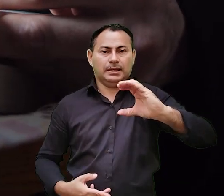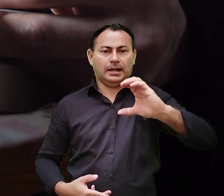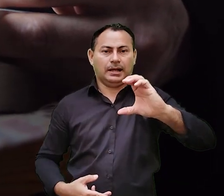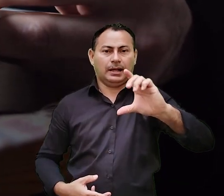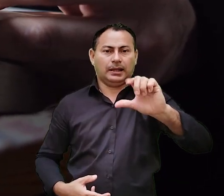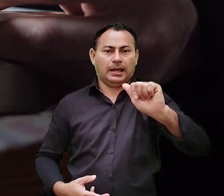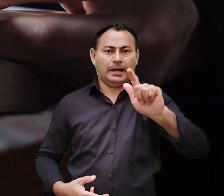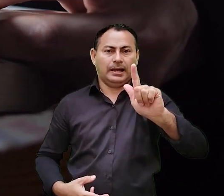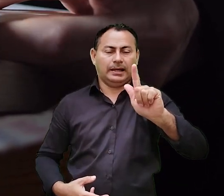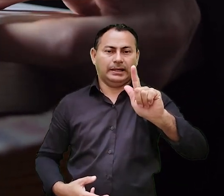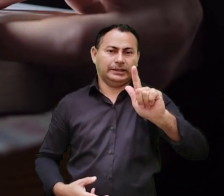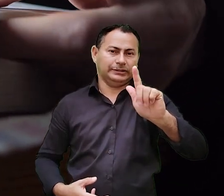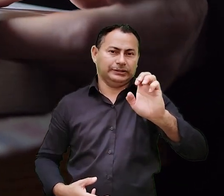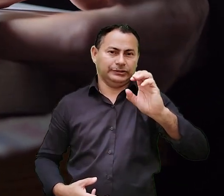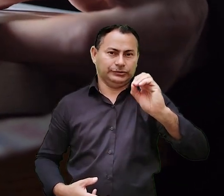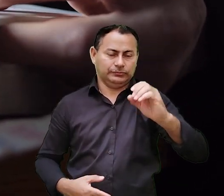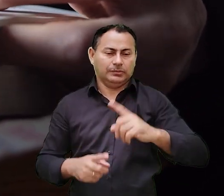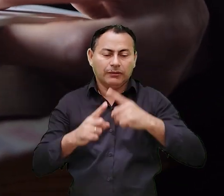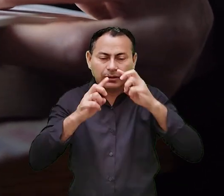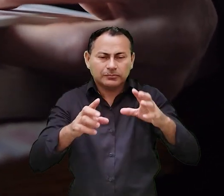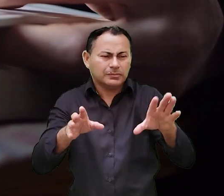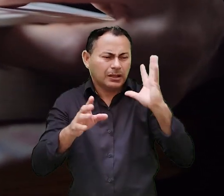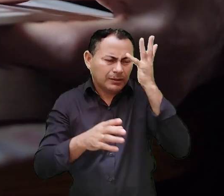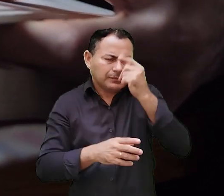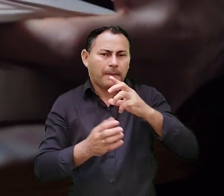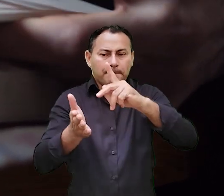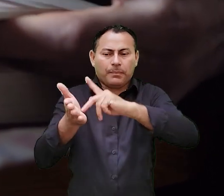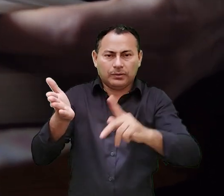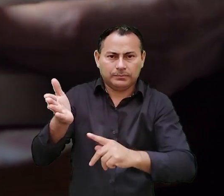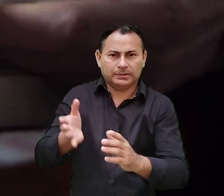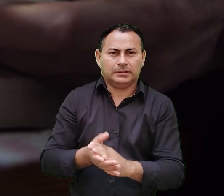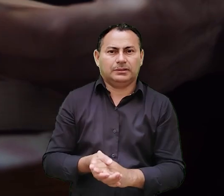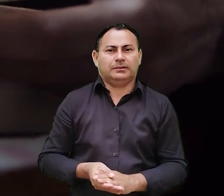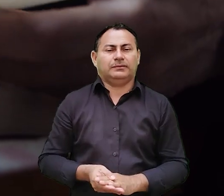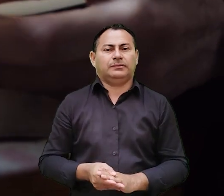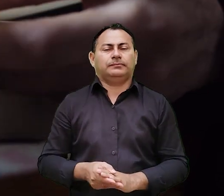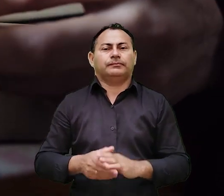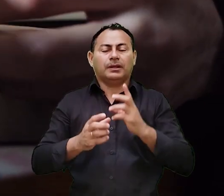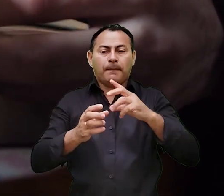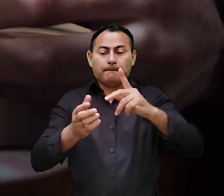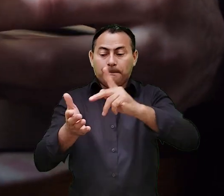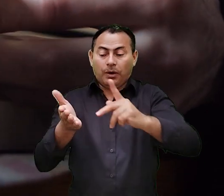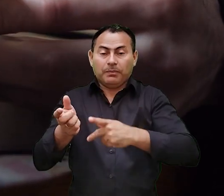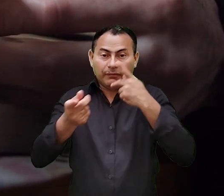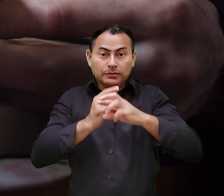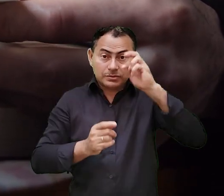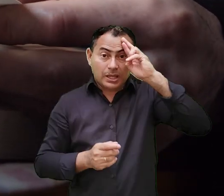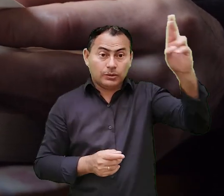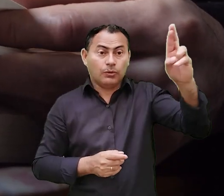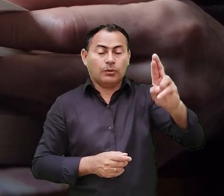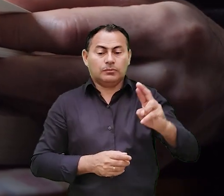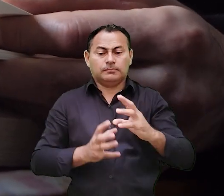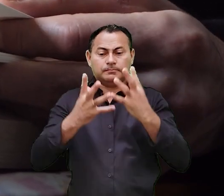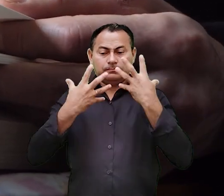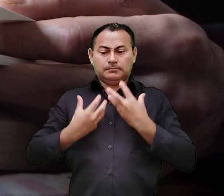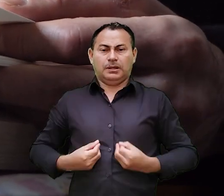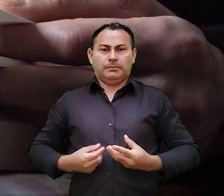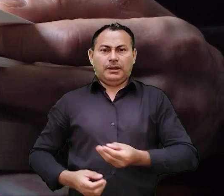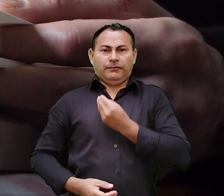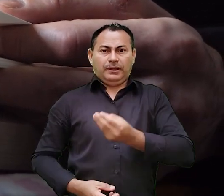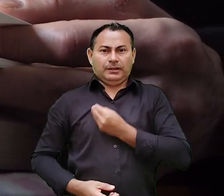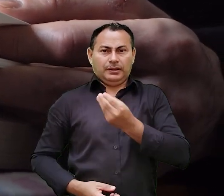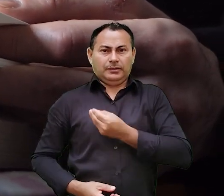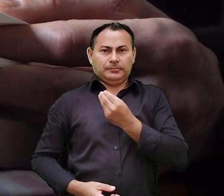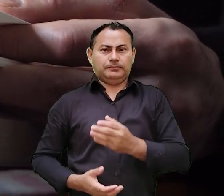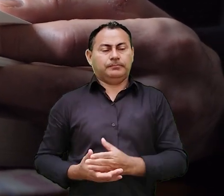Este tema é expresso de maneira muito bonita neste precioso poema, quando Jeremias diz: Senhor, redimiste a